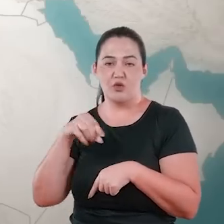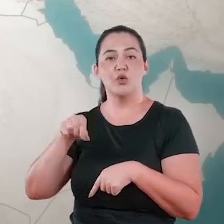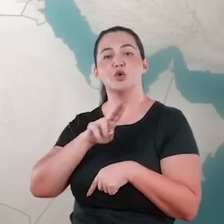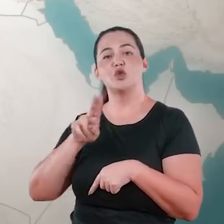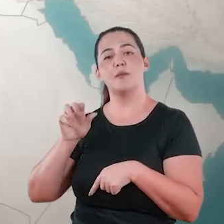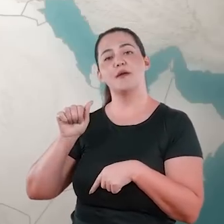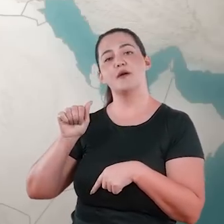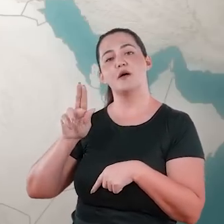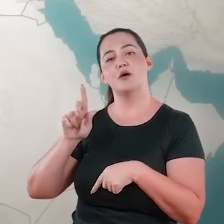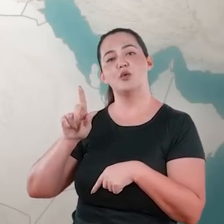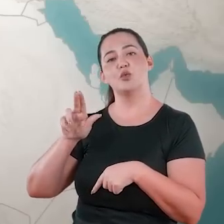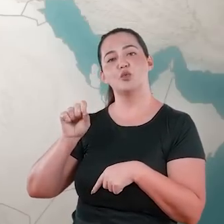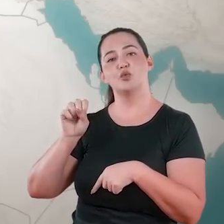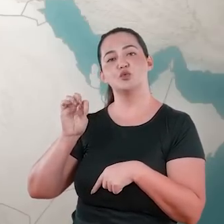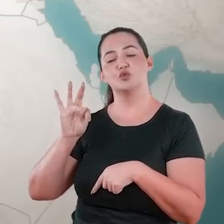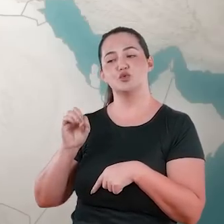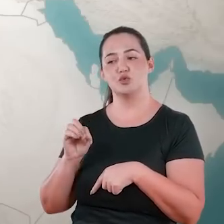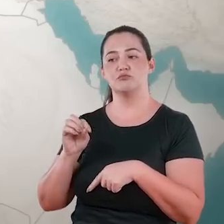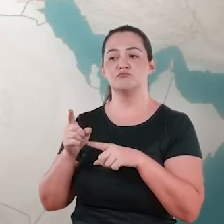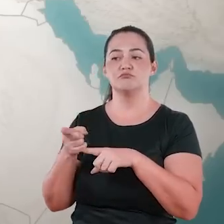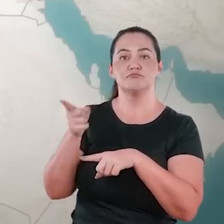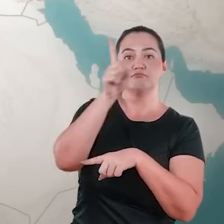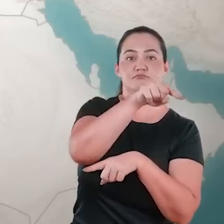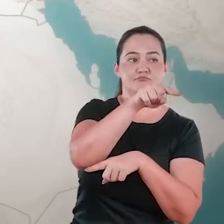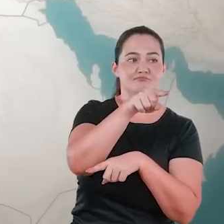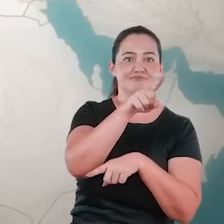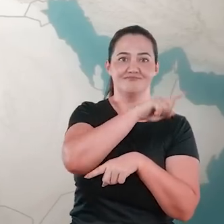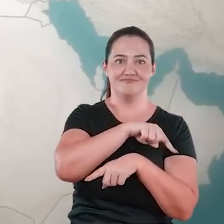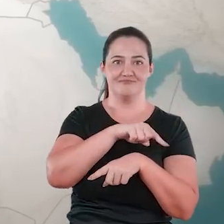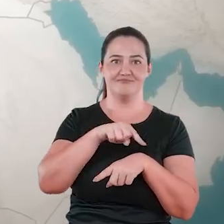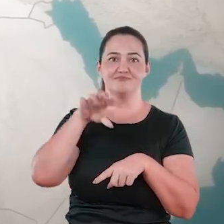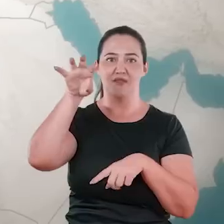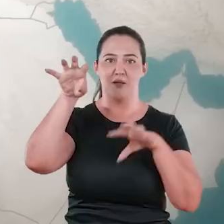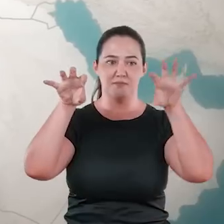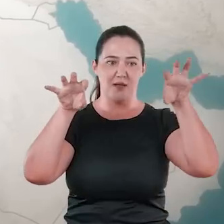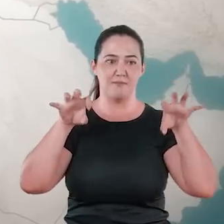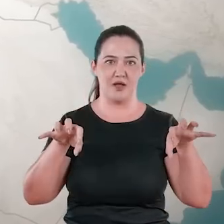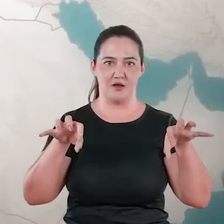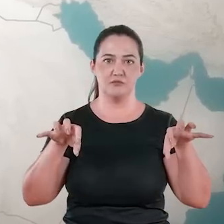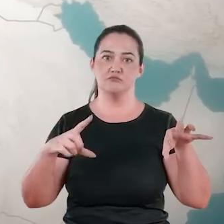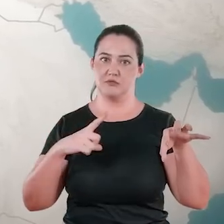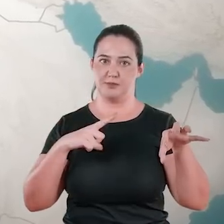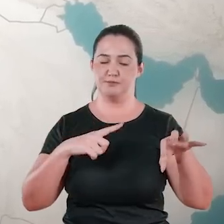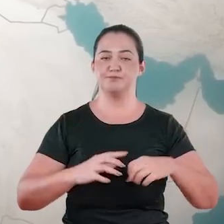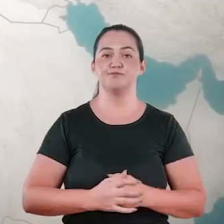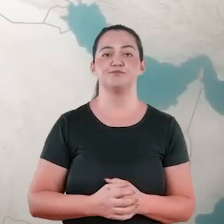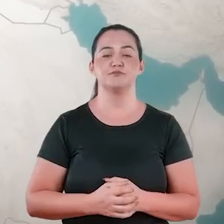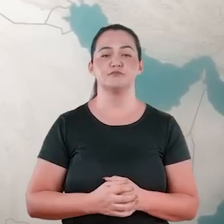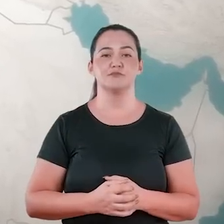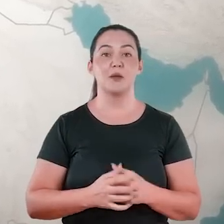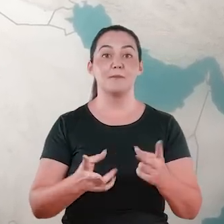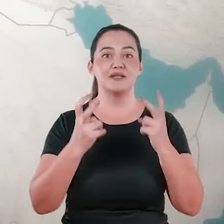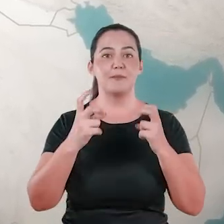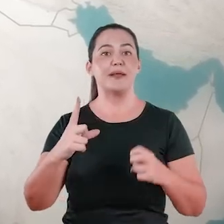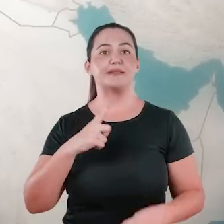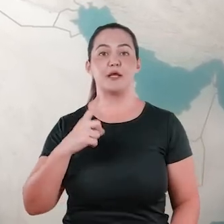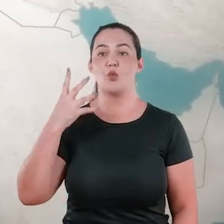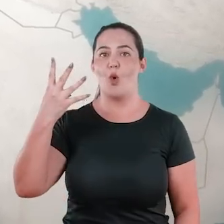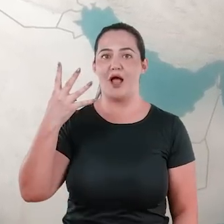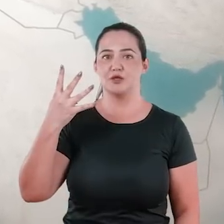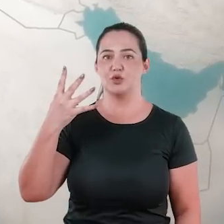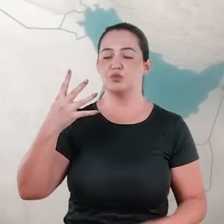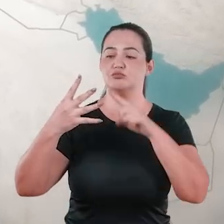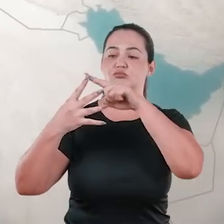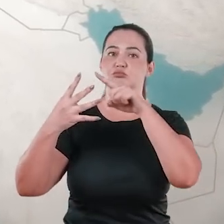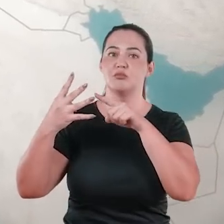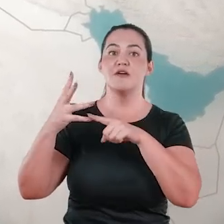de Augusto. O mesmo se repetiria na parte ocidental, um César e um Augusto. Assim você teria 4